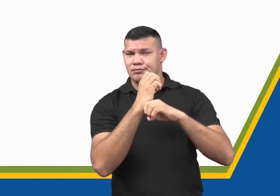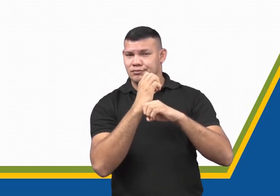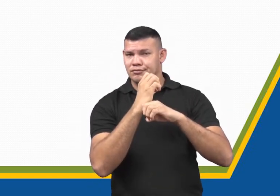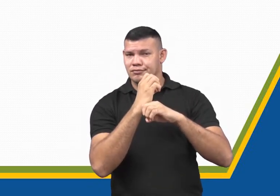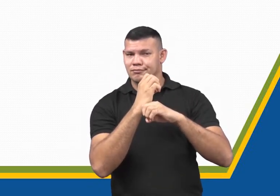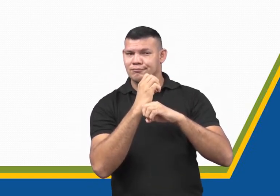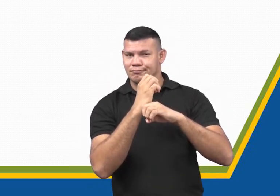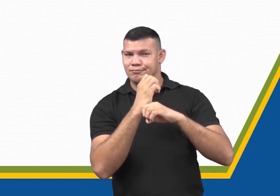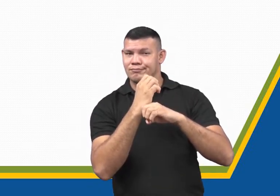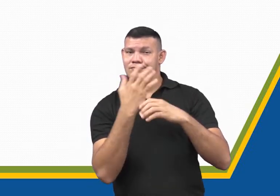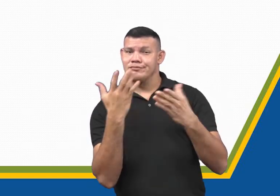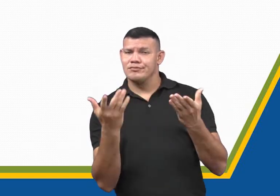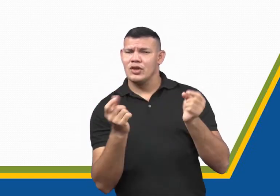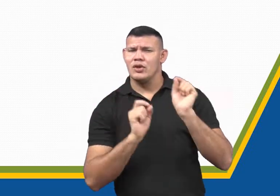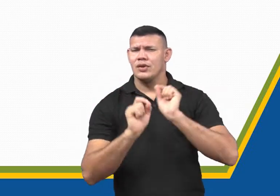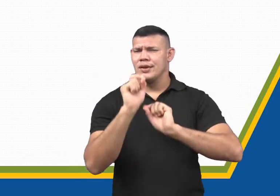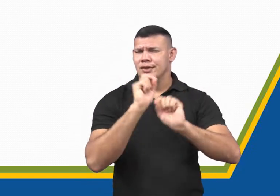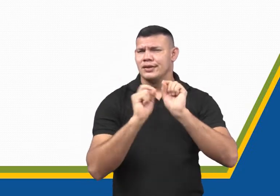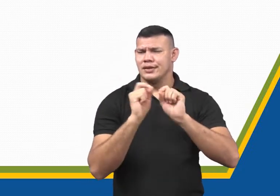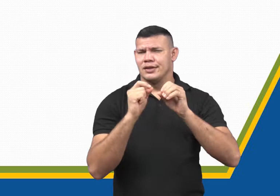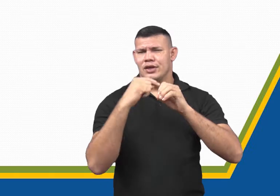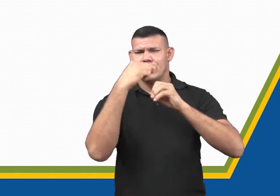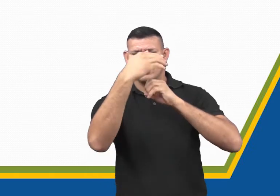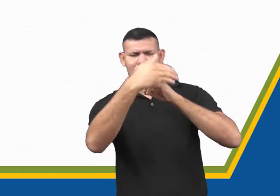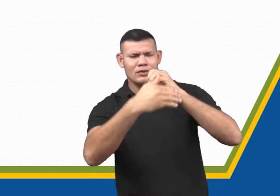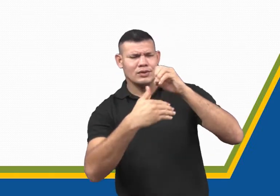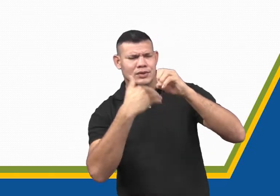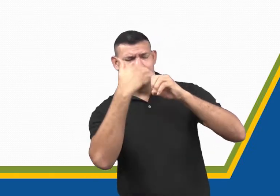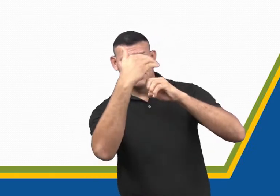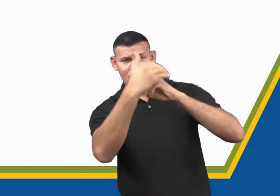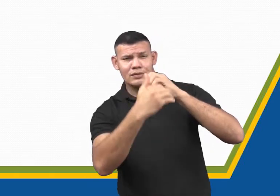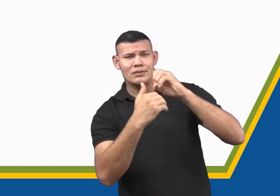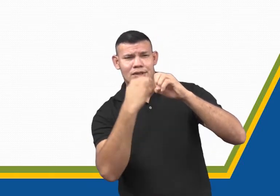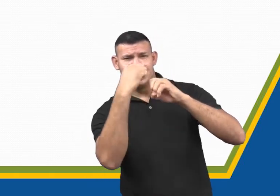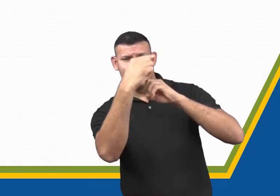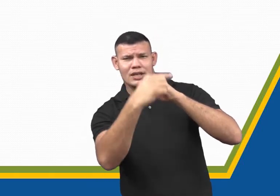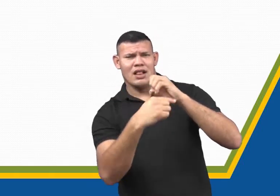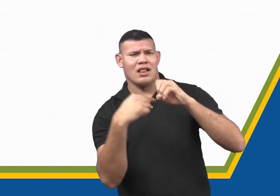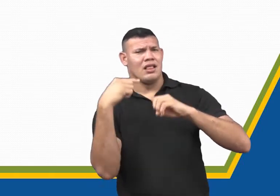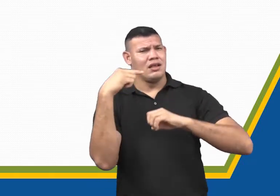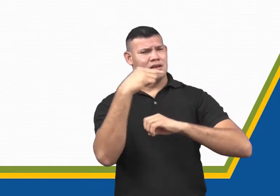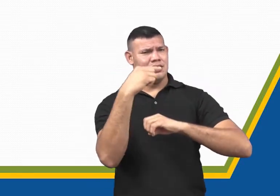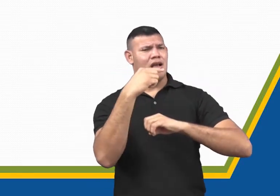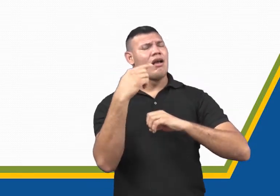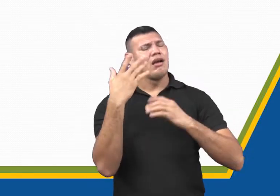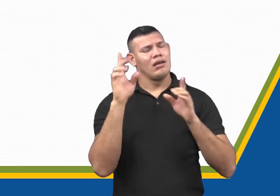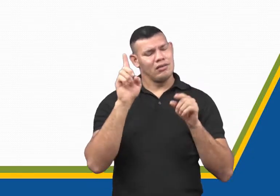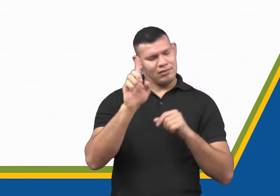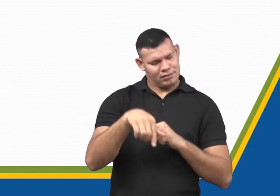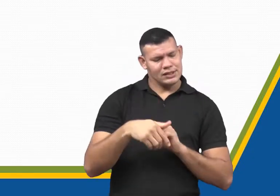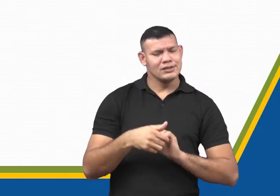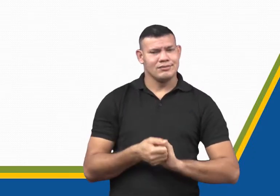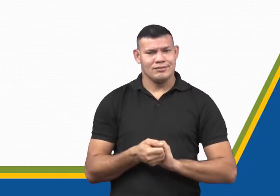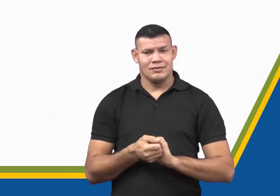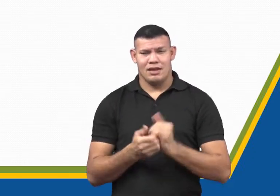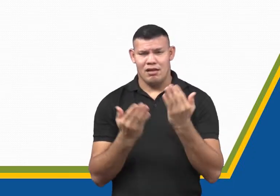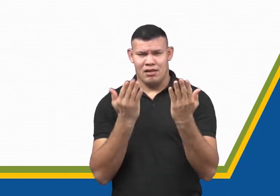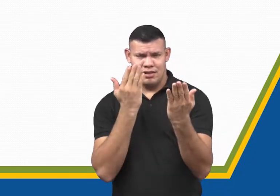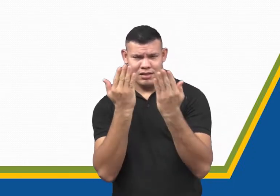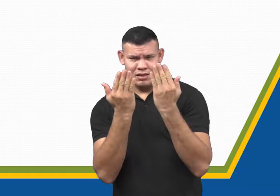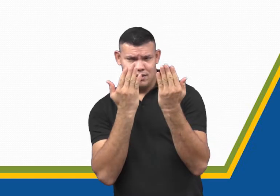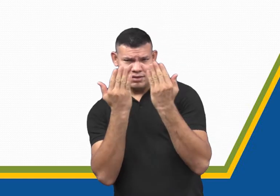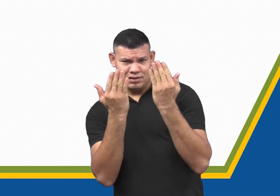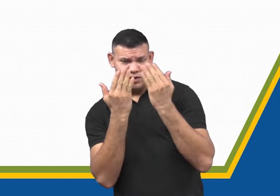na eletrosfera, a parte mais externa do átomo, e eles têm uma carga negativa. Quando a gente compara a massa